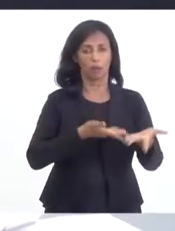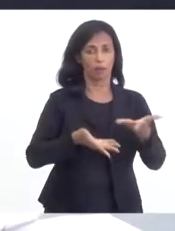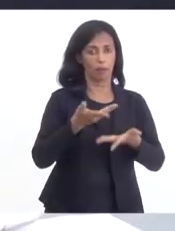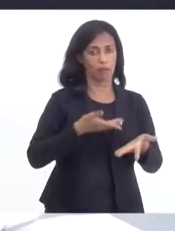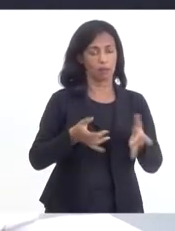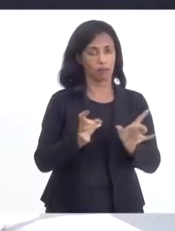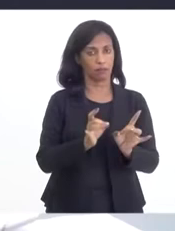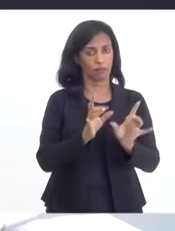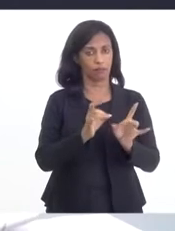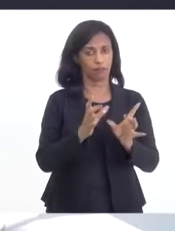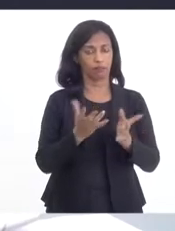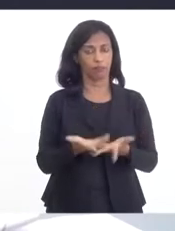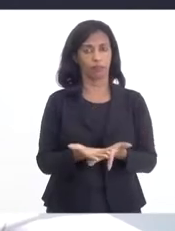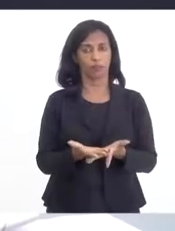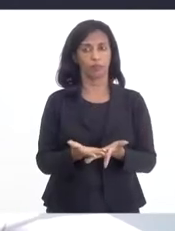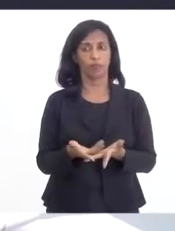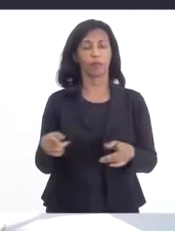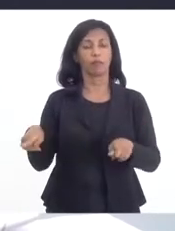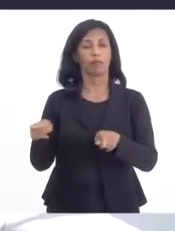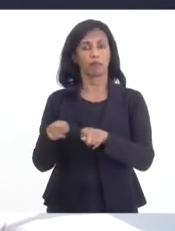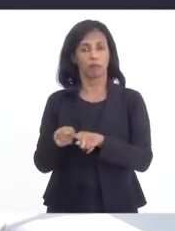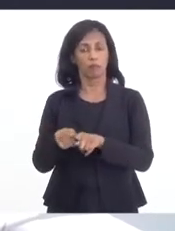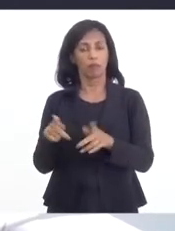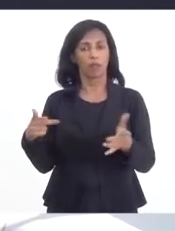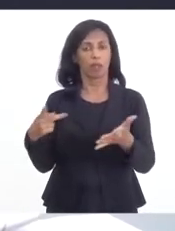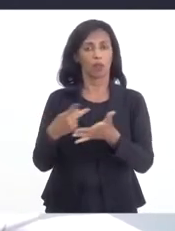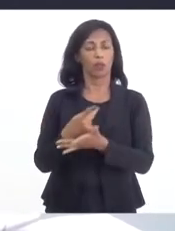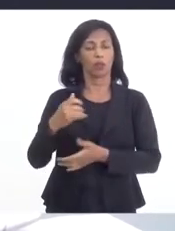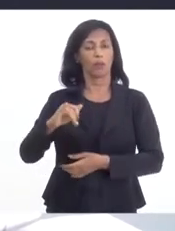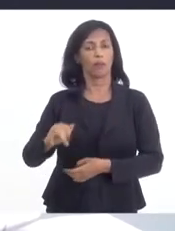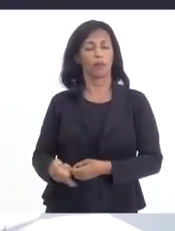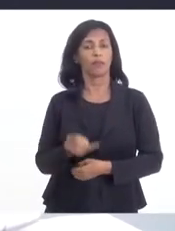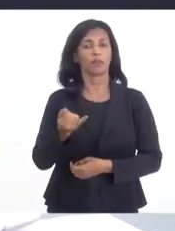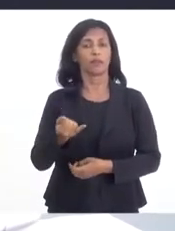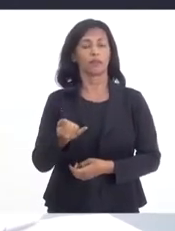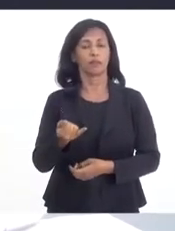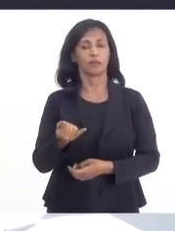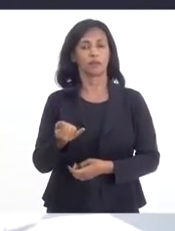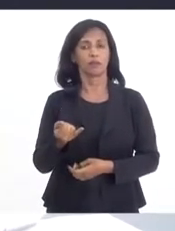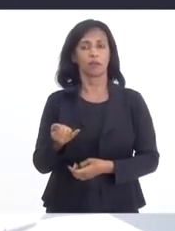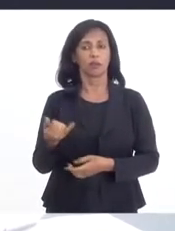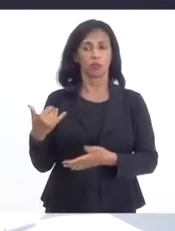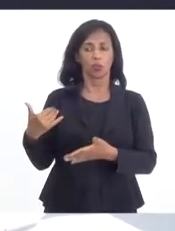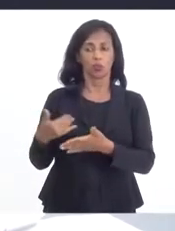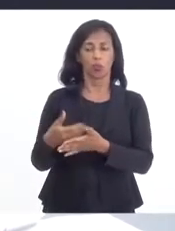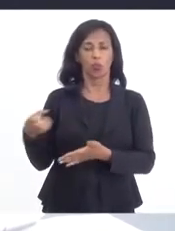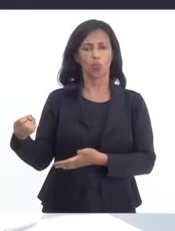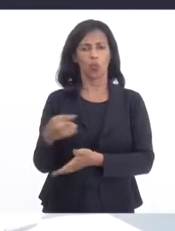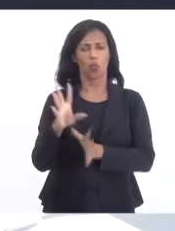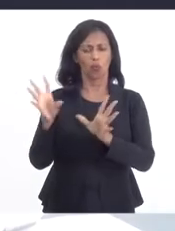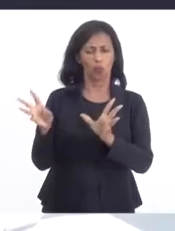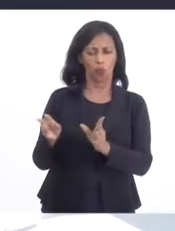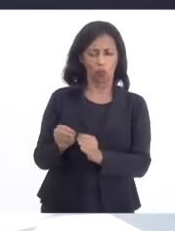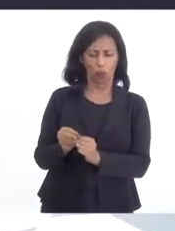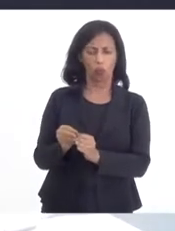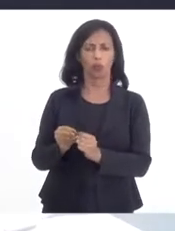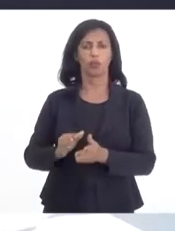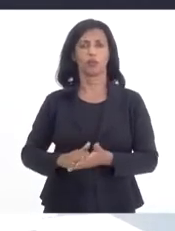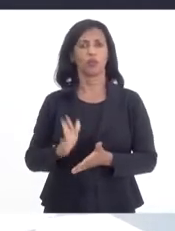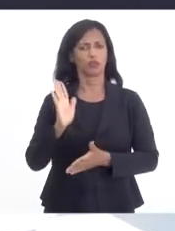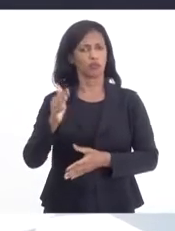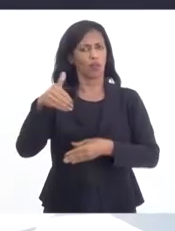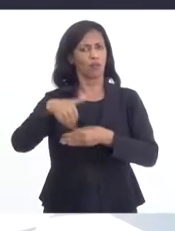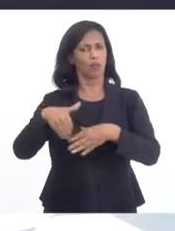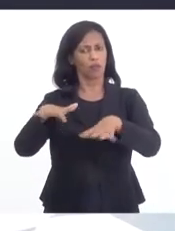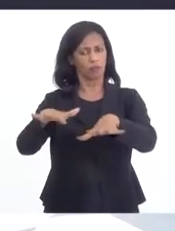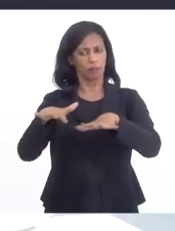Participação Especial, também houve um aproveitamento do recente conclusão, já votado em plenário,